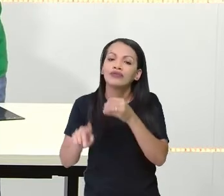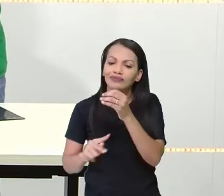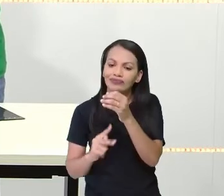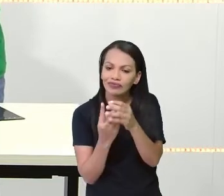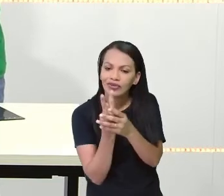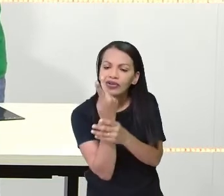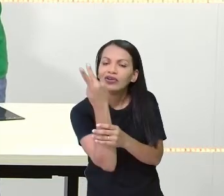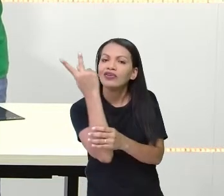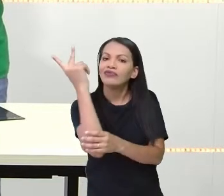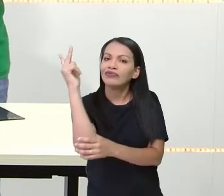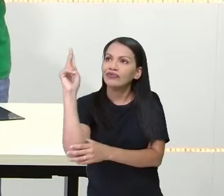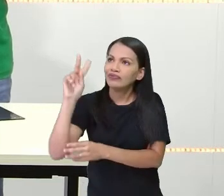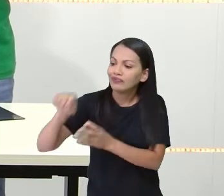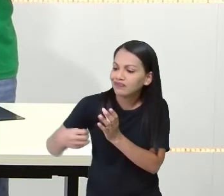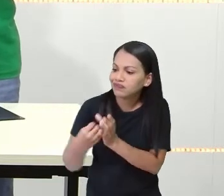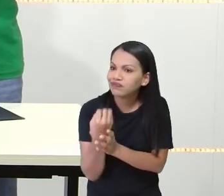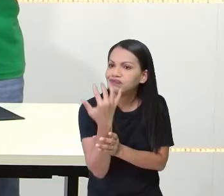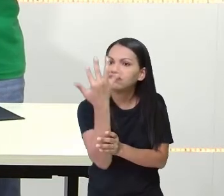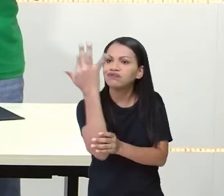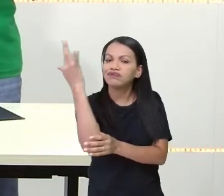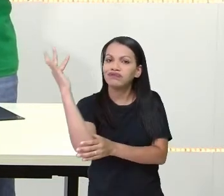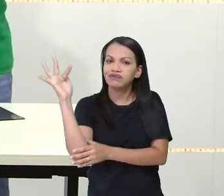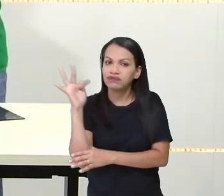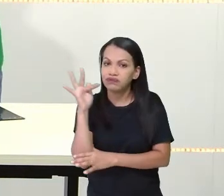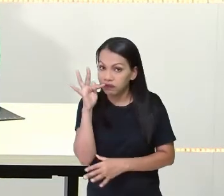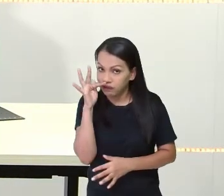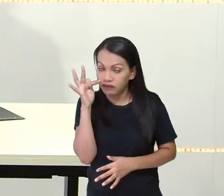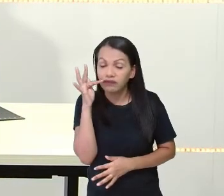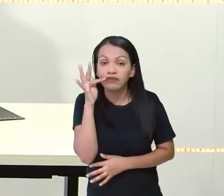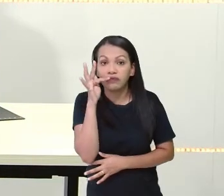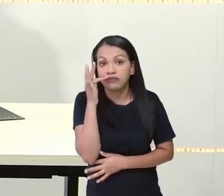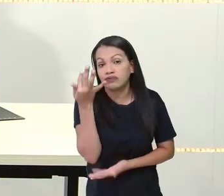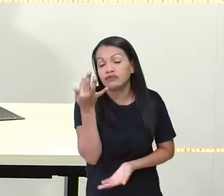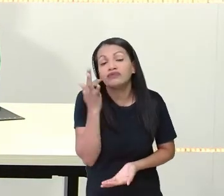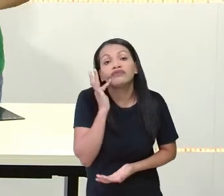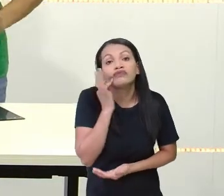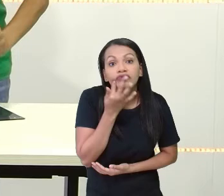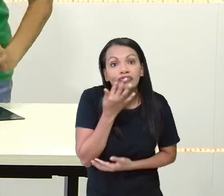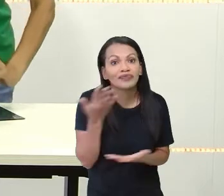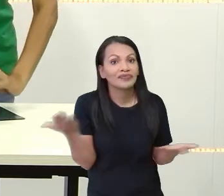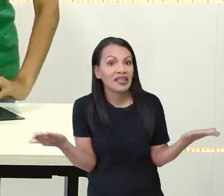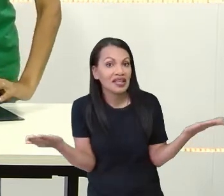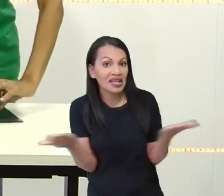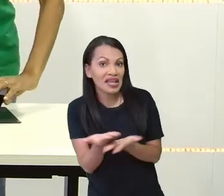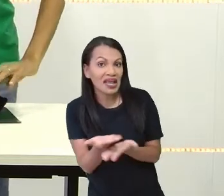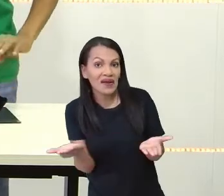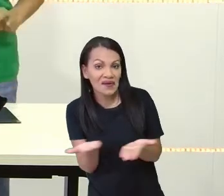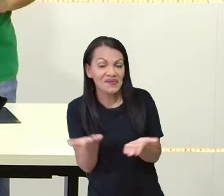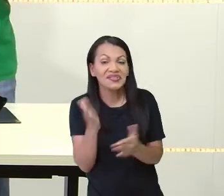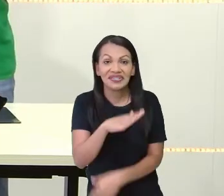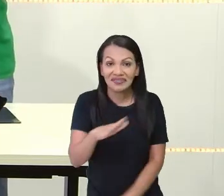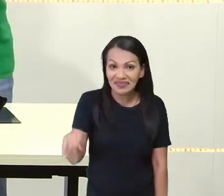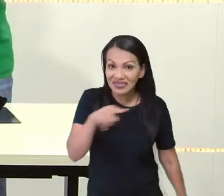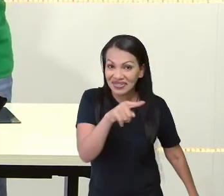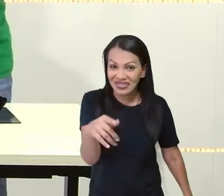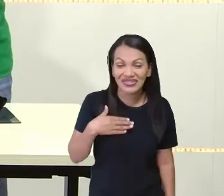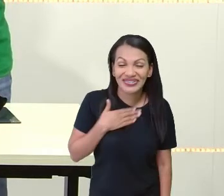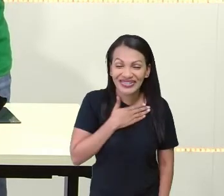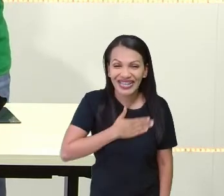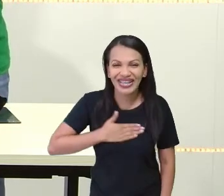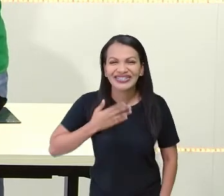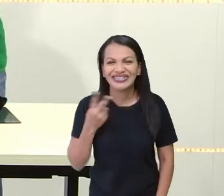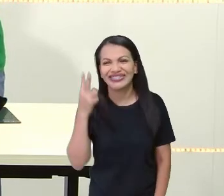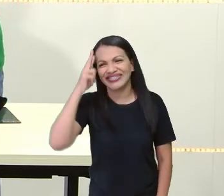dar bastante frutos. E agora, crianças, gostaram da história? Pega